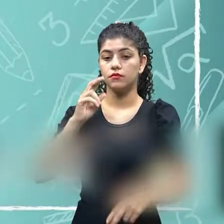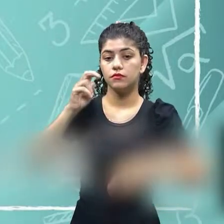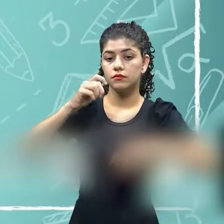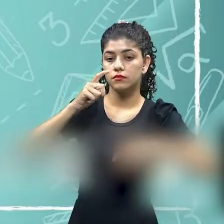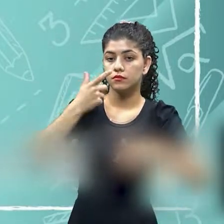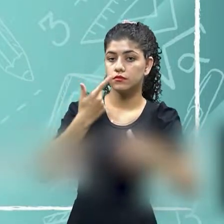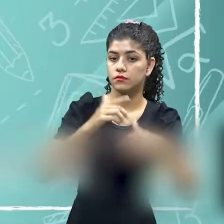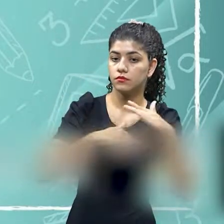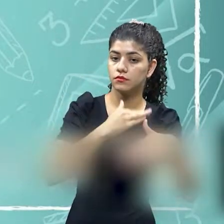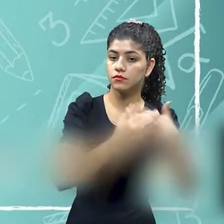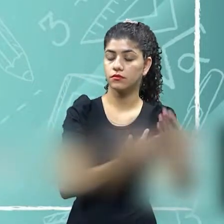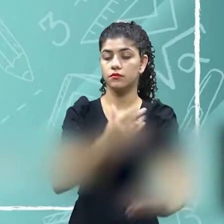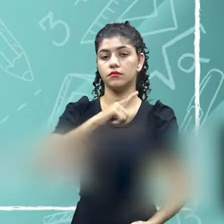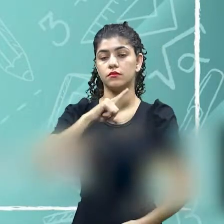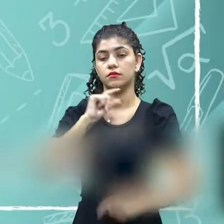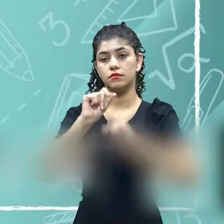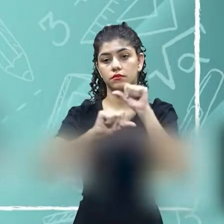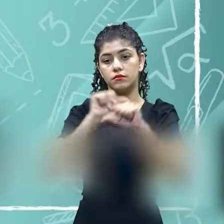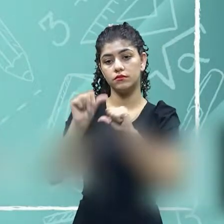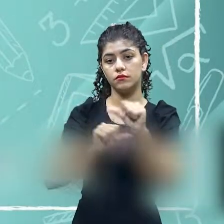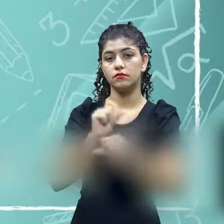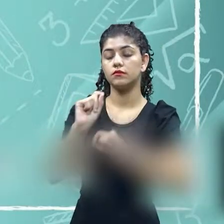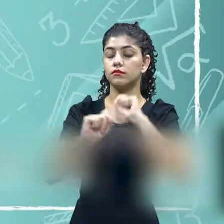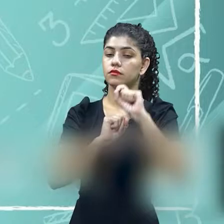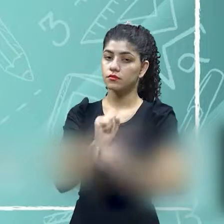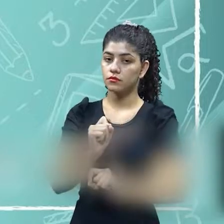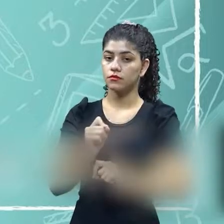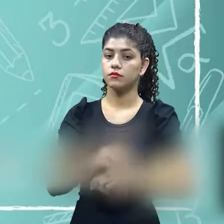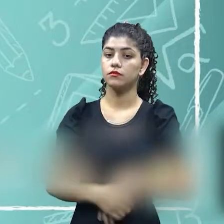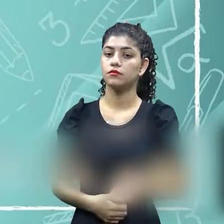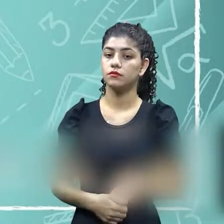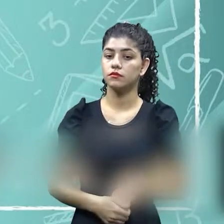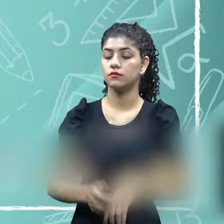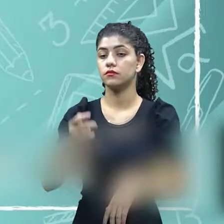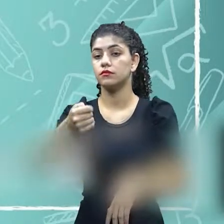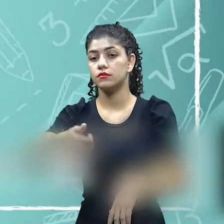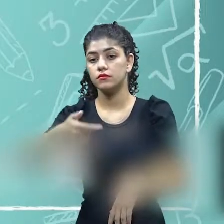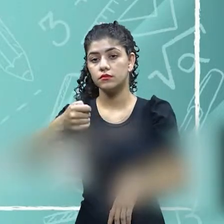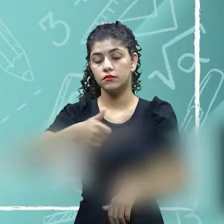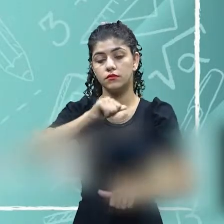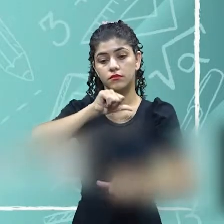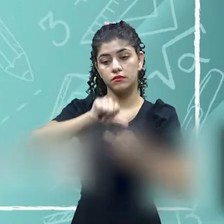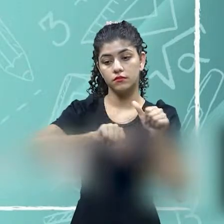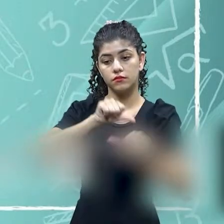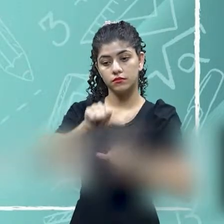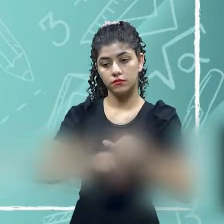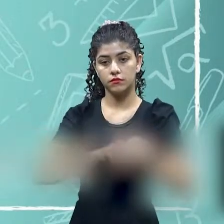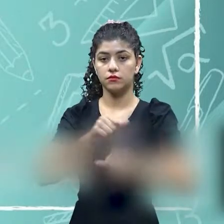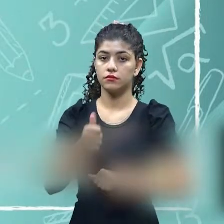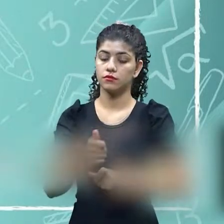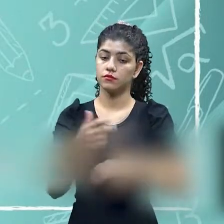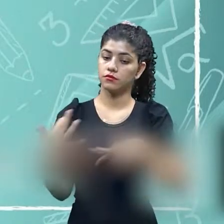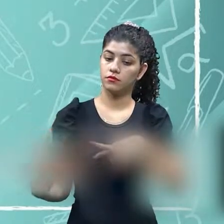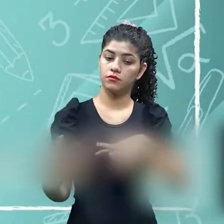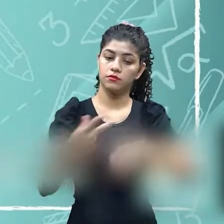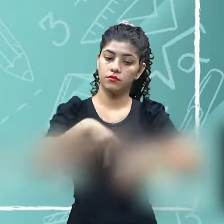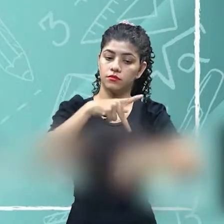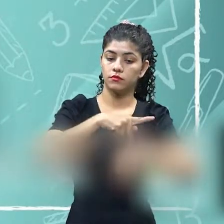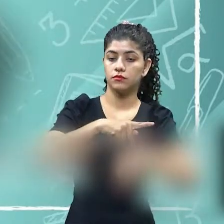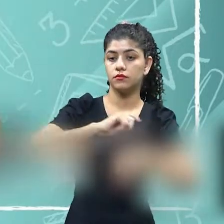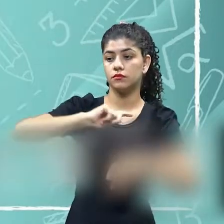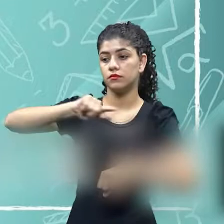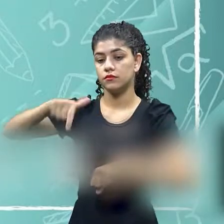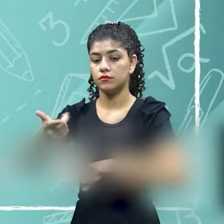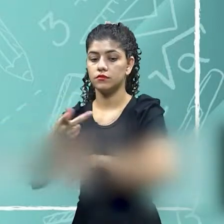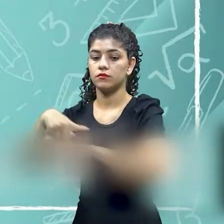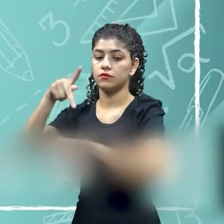importação e exportação temos a mudança aduaneira, voltada à mudança de moeda, a transformação da moeda de um país para o outro, a